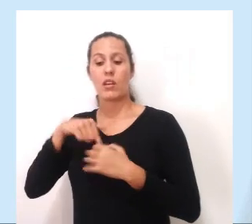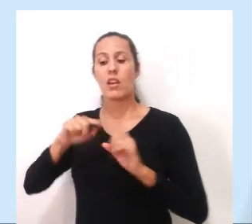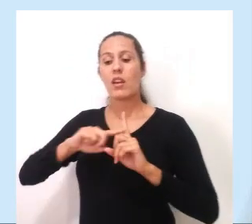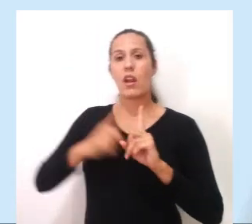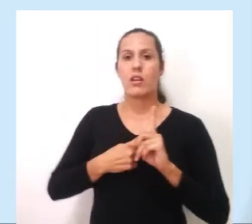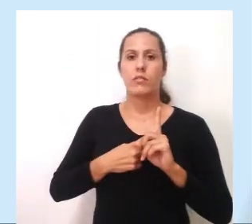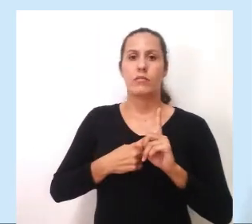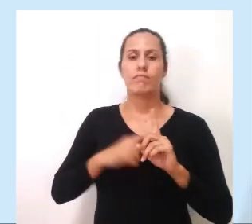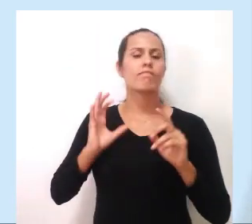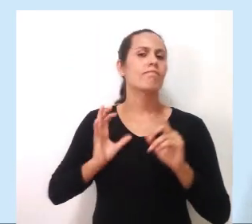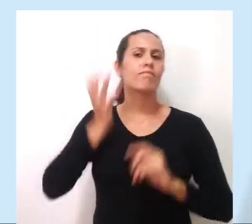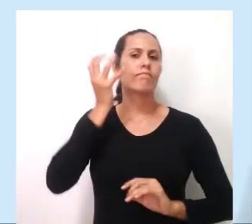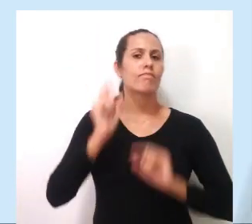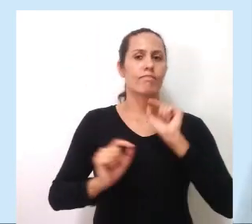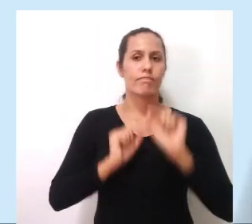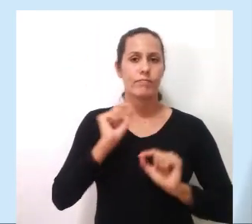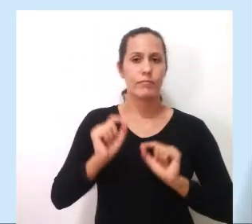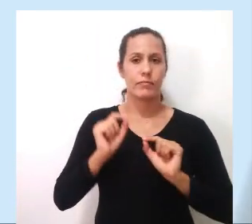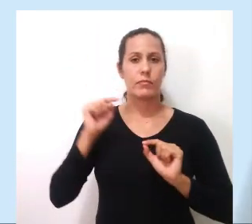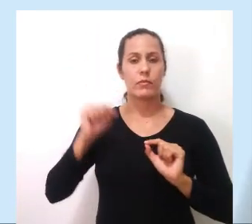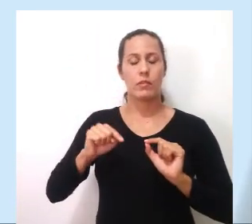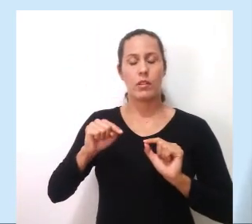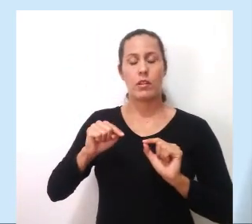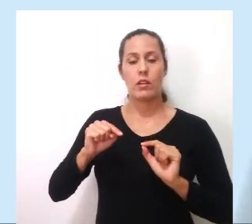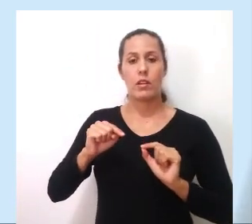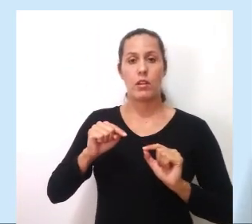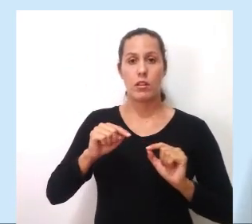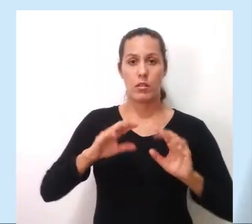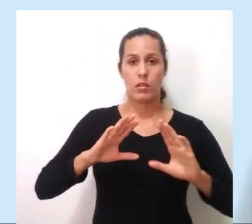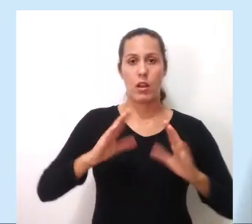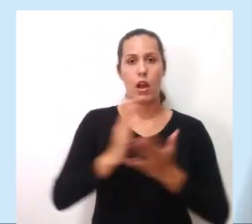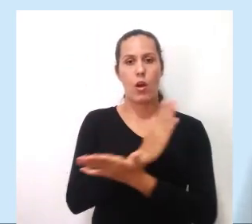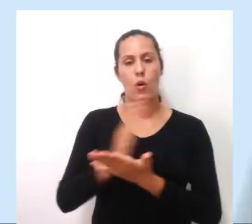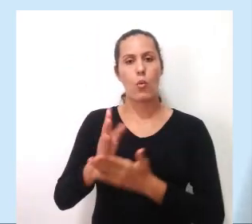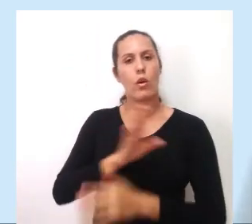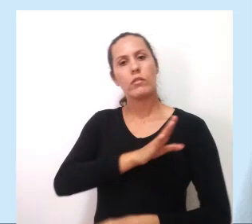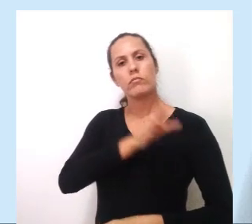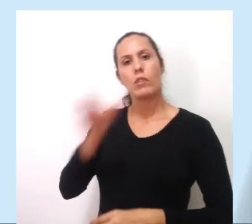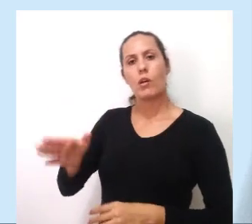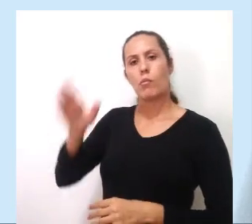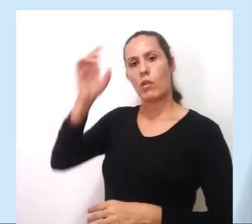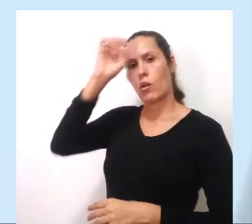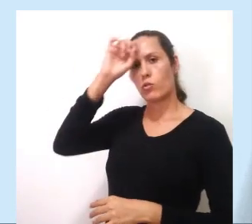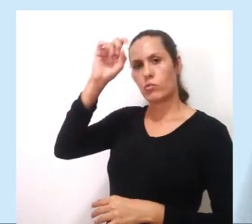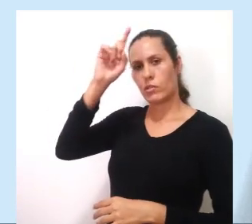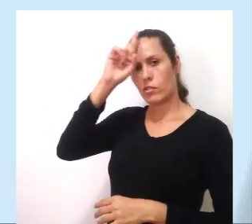grávidas. O que é que acontece? Acontece que elas vão para clínicas que são